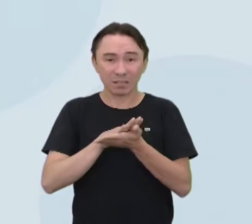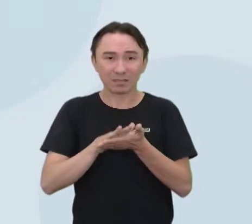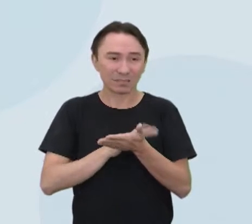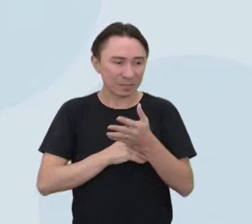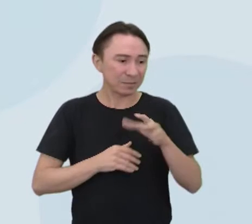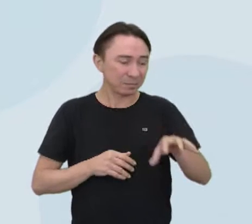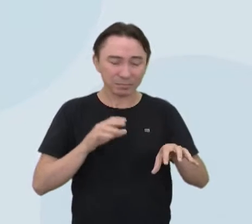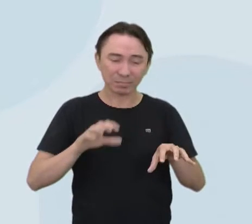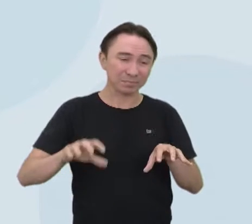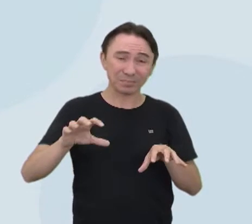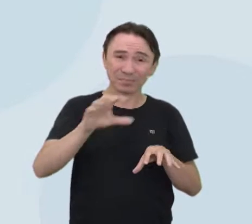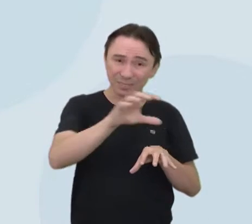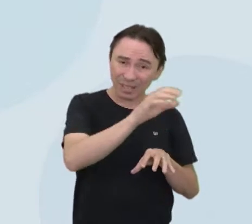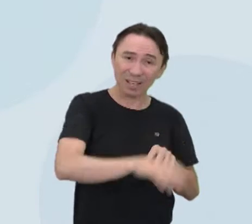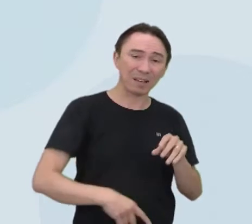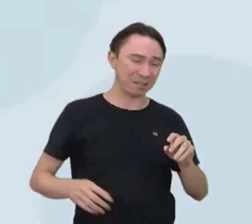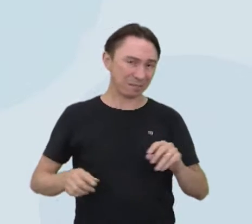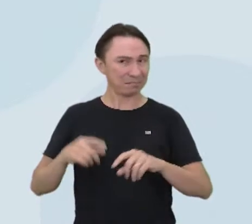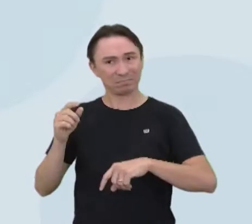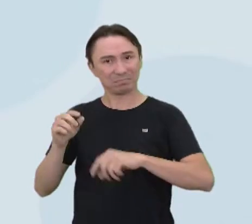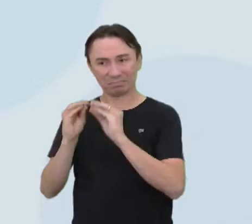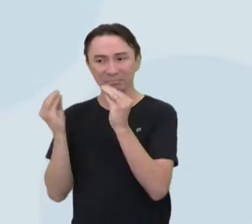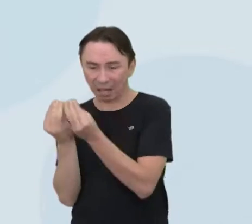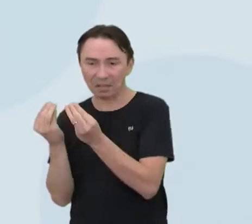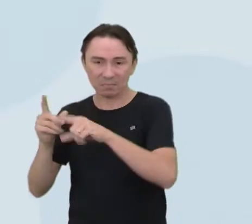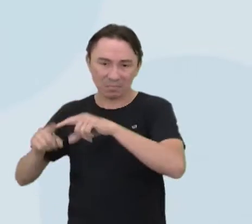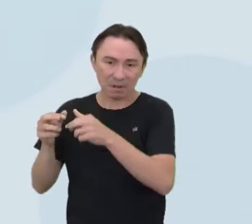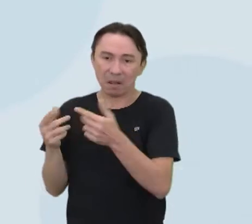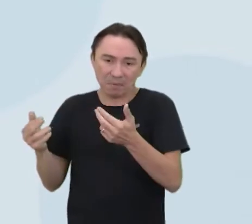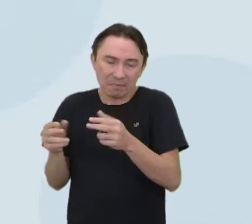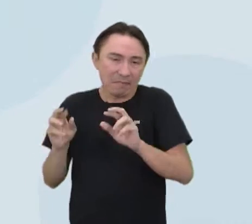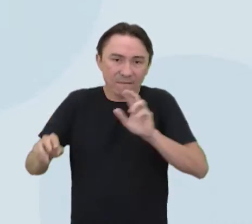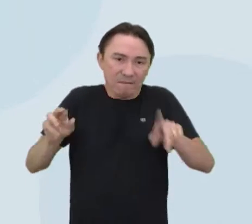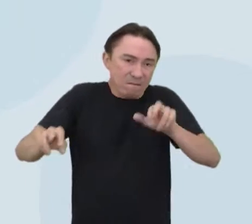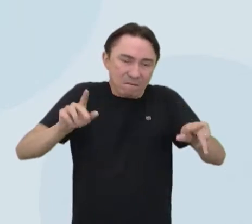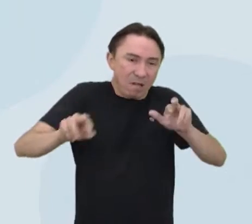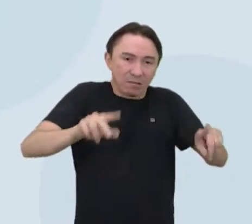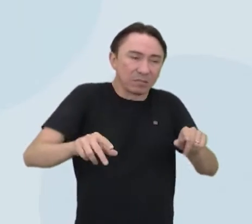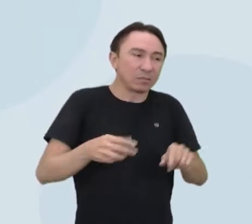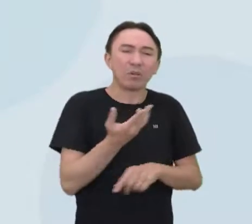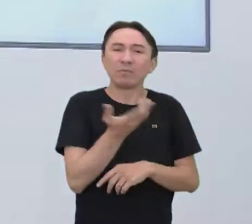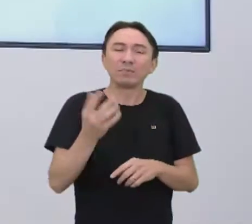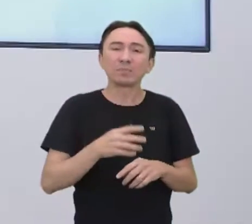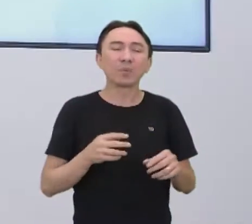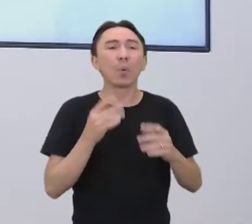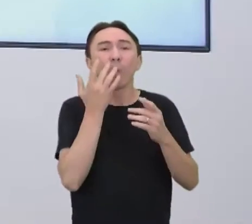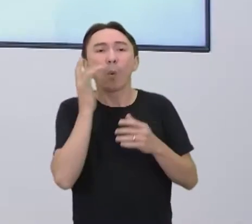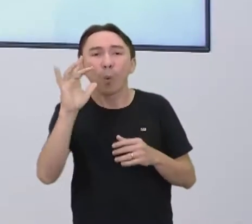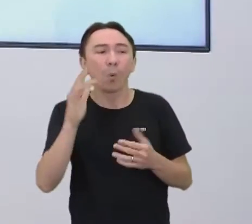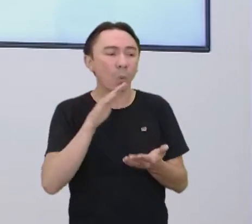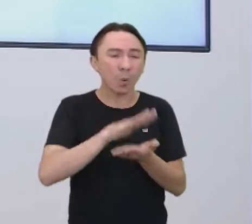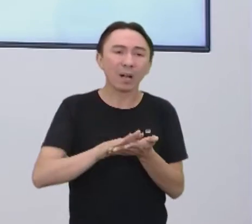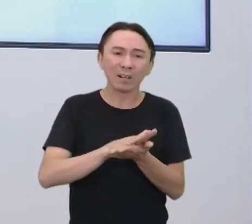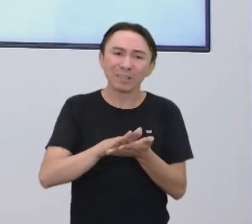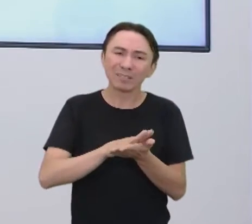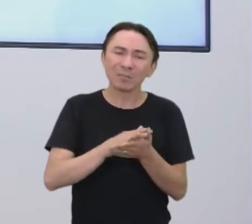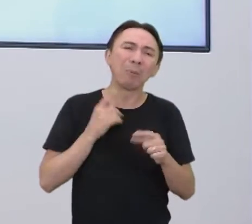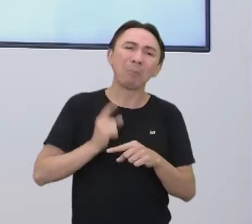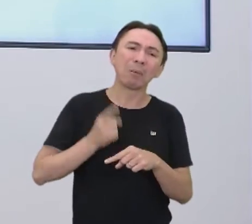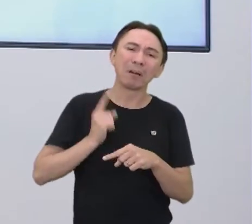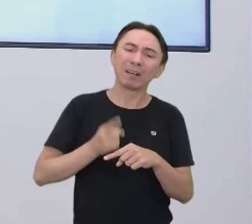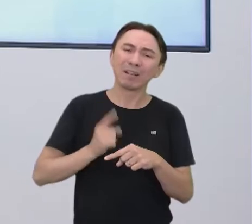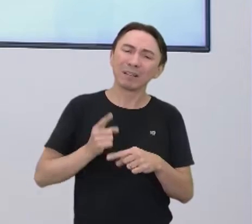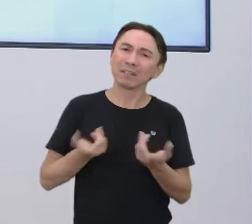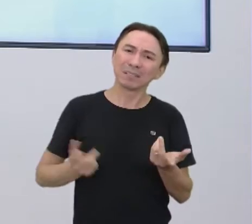extração é utilizado materiais diferentes. Então, se não há extração do ouro e nenhuma extração que é utilizado o mercúrio, o que esse mercúrio está fazendo